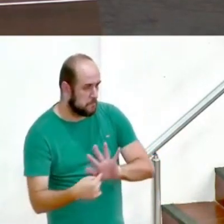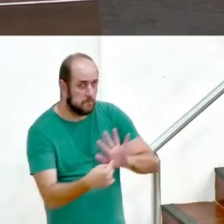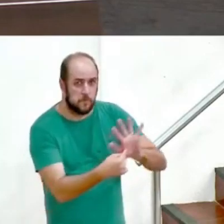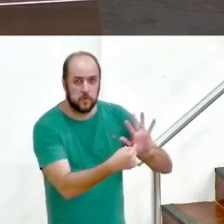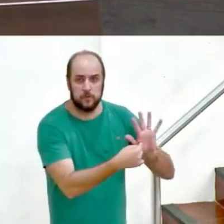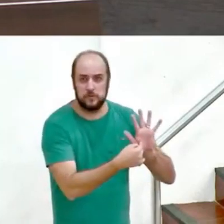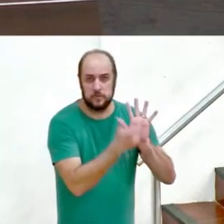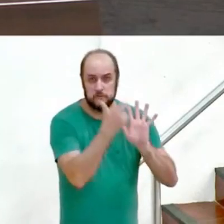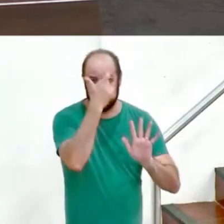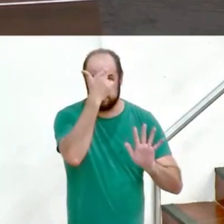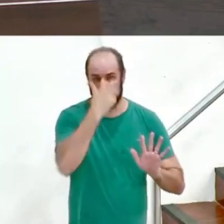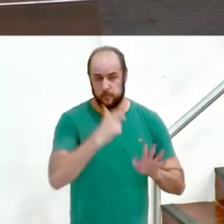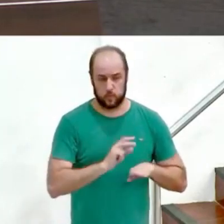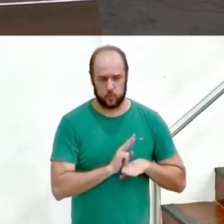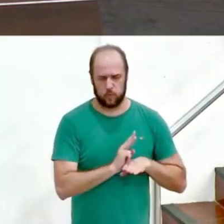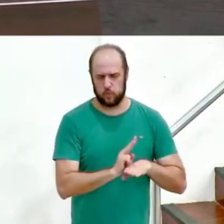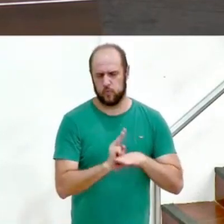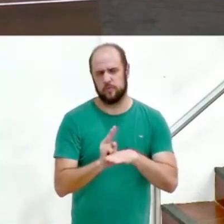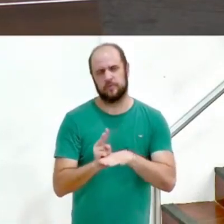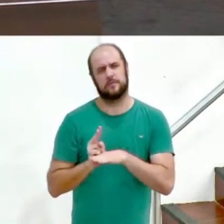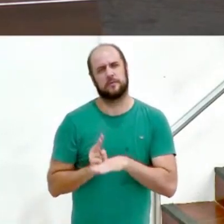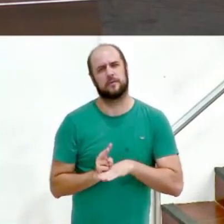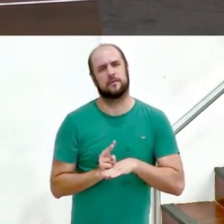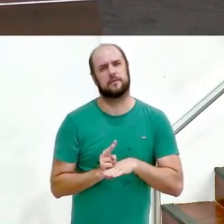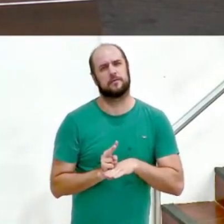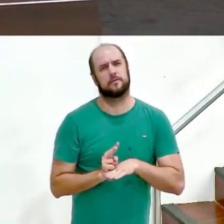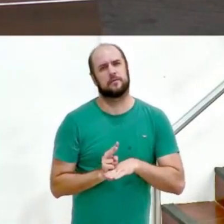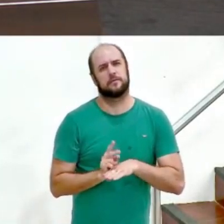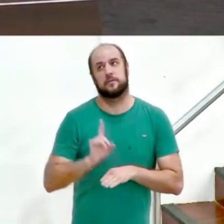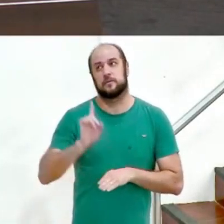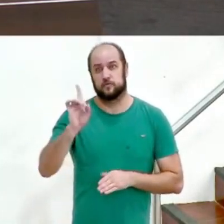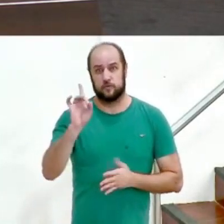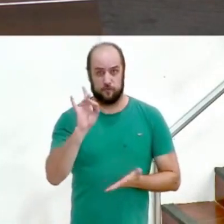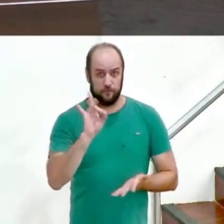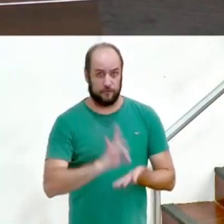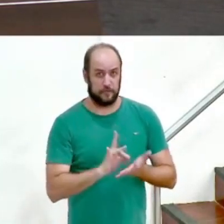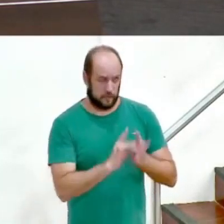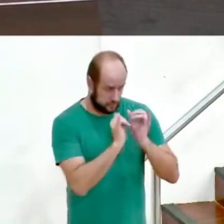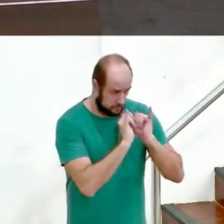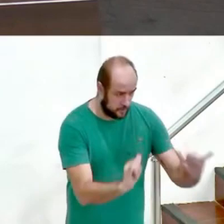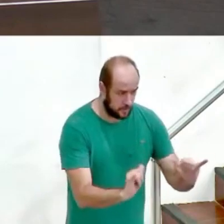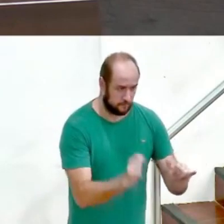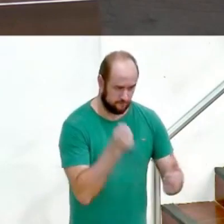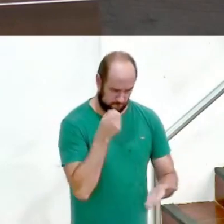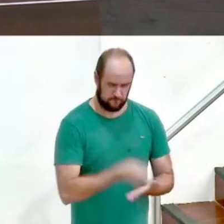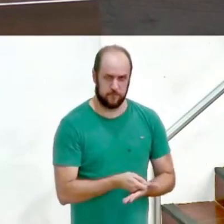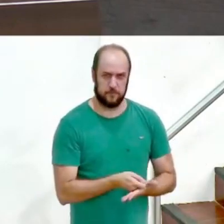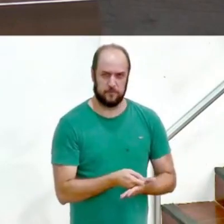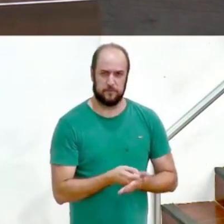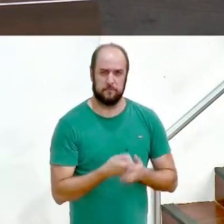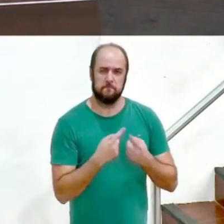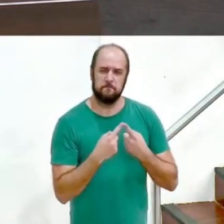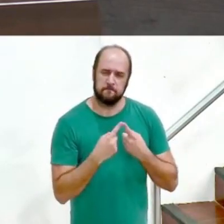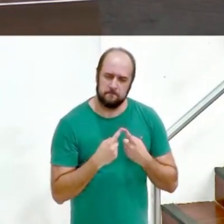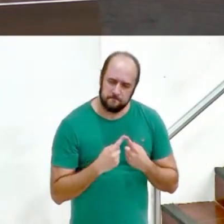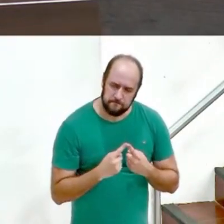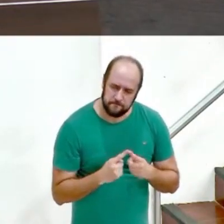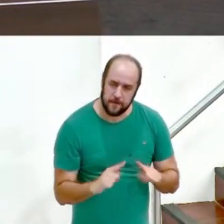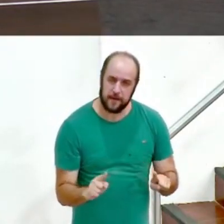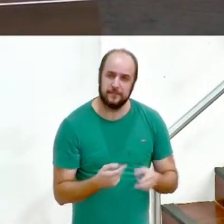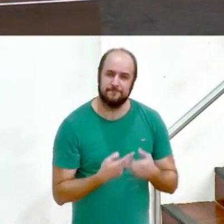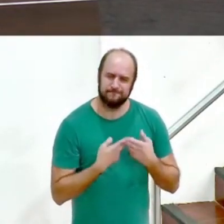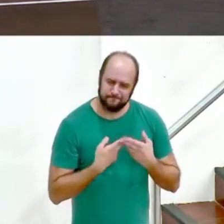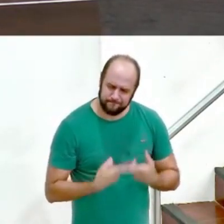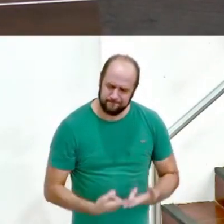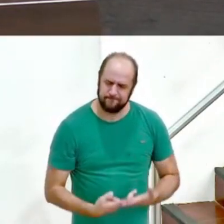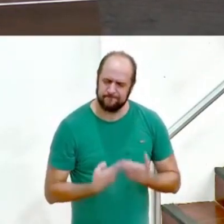uma atitude pastoral, de alguém que é firme e não abre mão da verdade, mas que é alguém que é